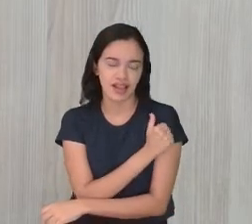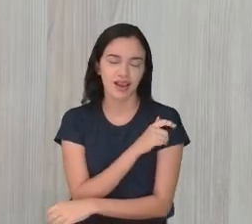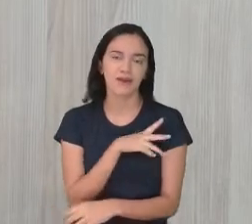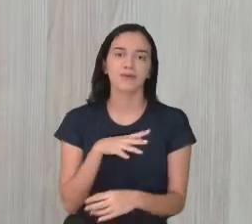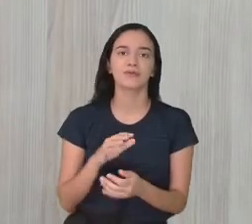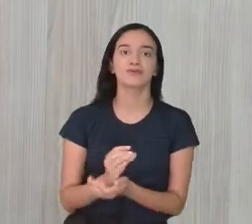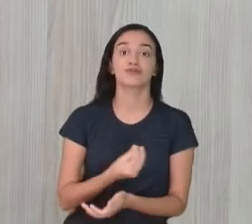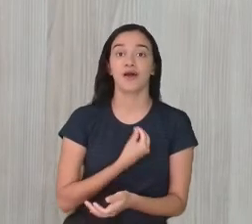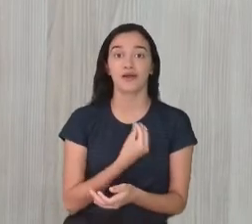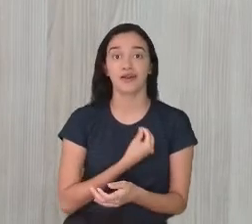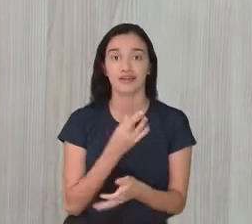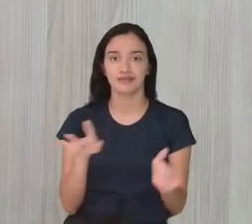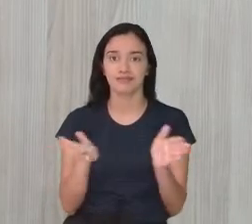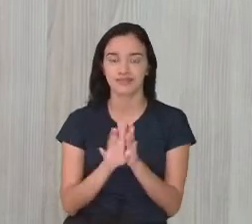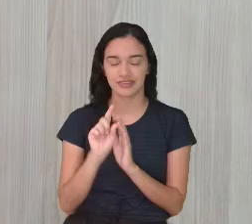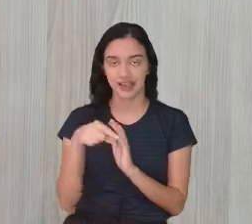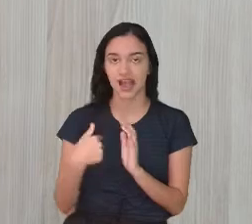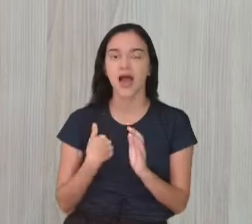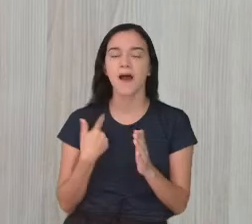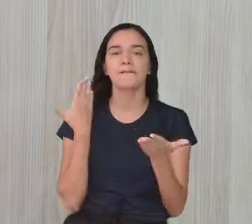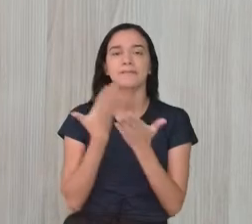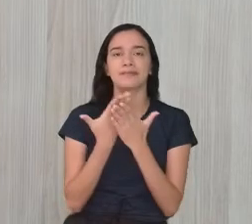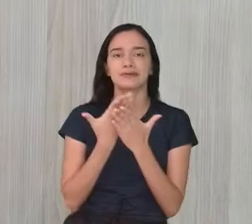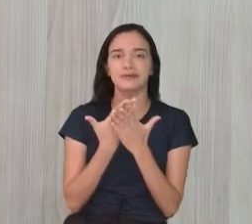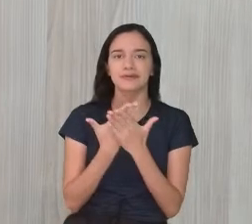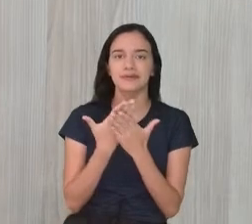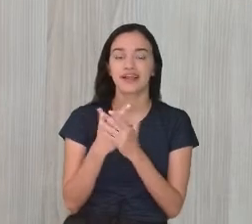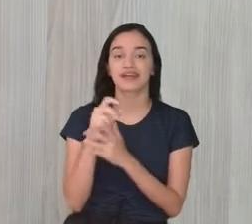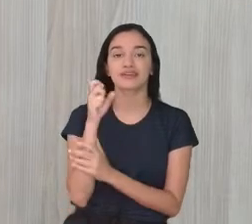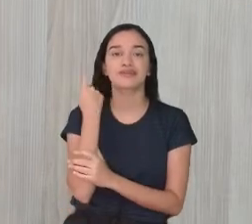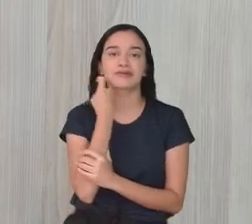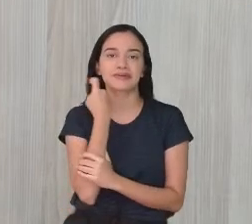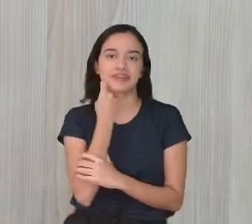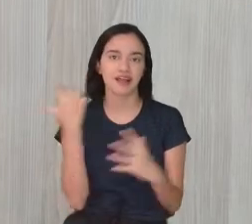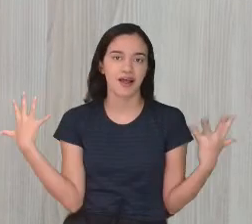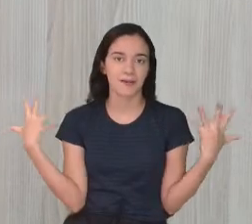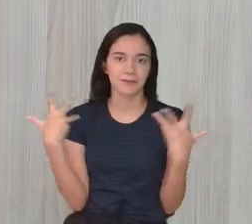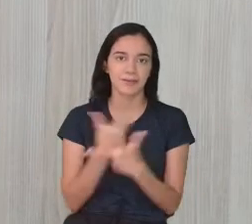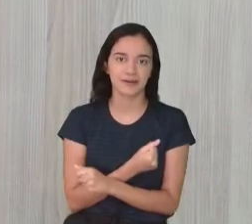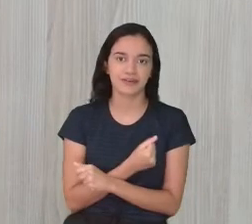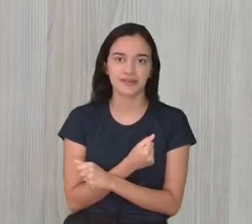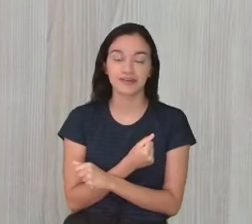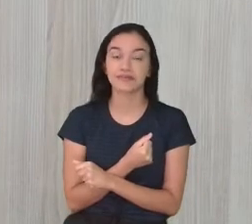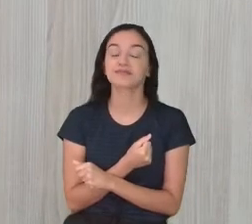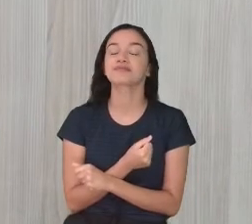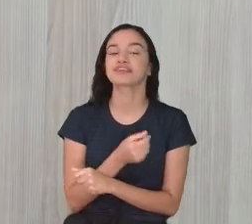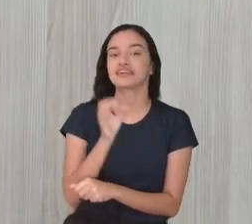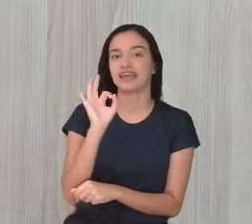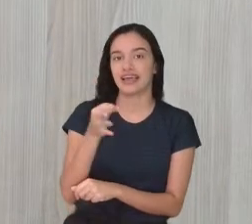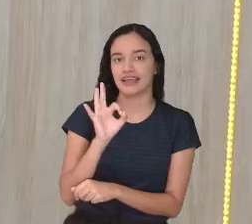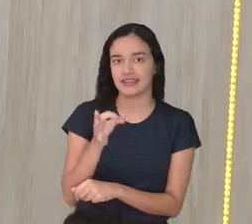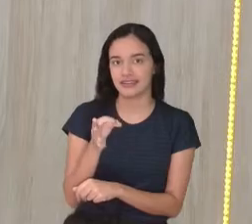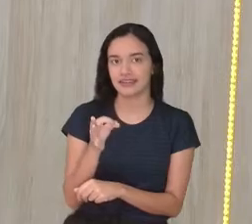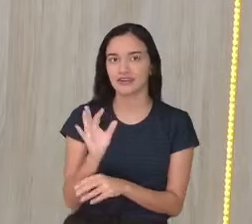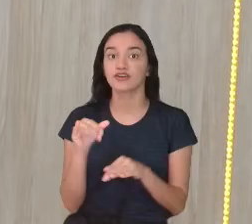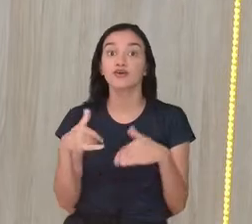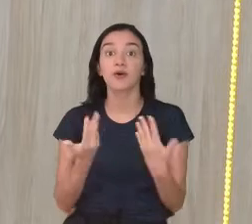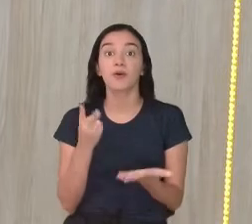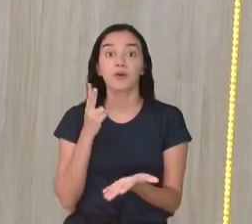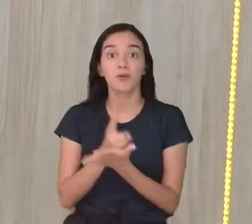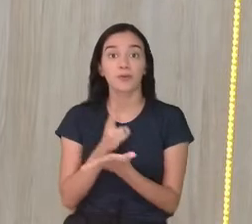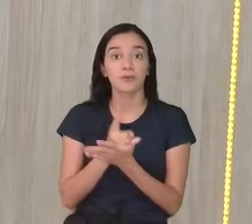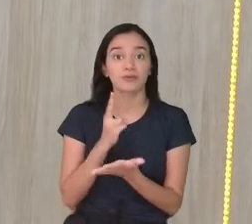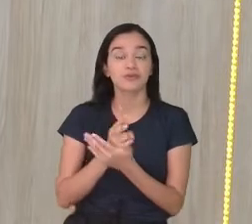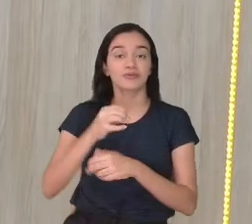chega. Vamos embora para mais uma aula nessa sexta-feira maravilhosa, Gilson. Vamos embora. Exatamente. Aí, continuando com